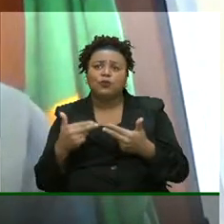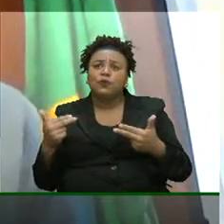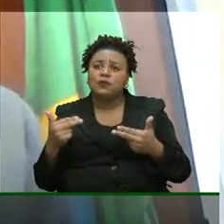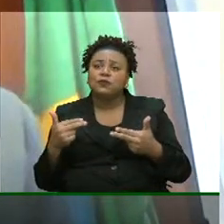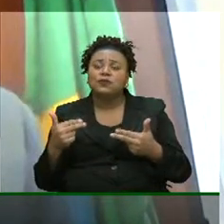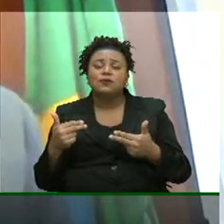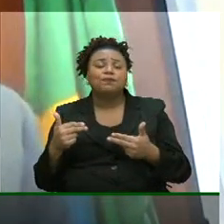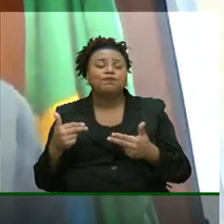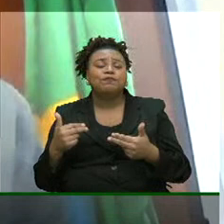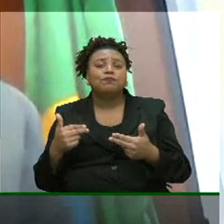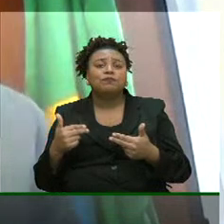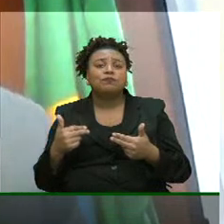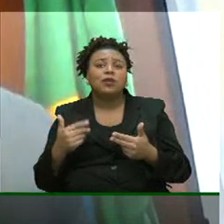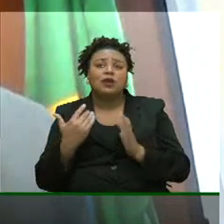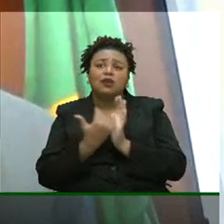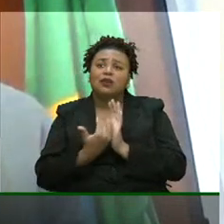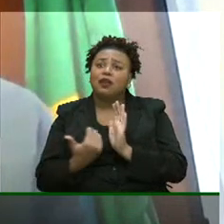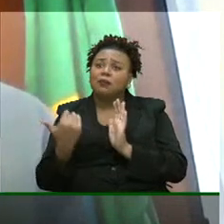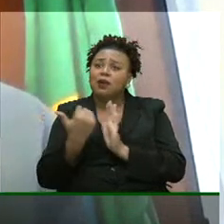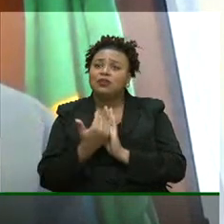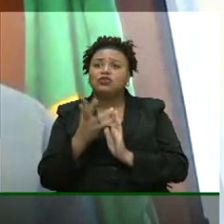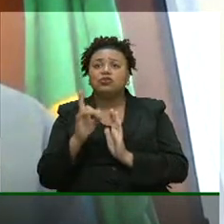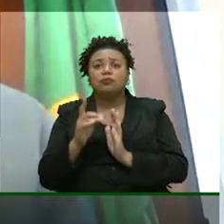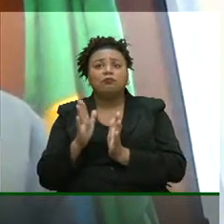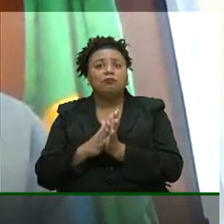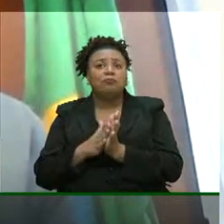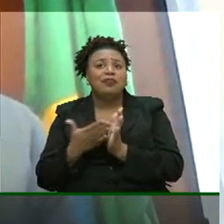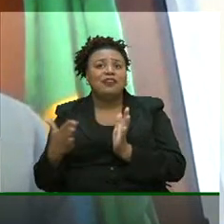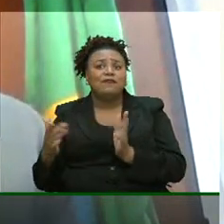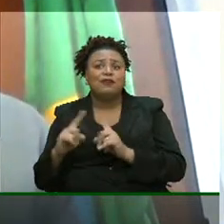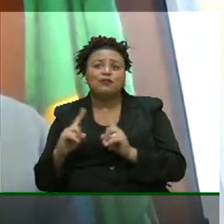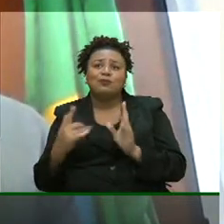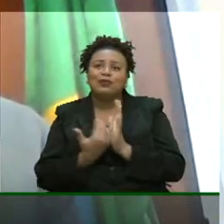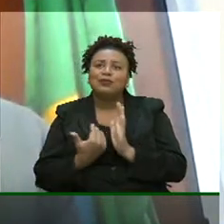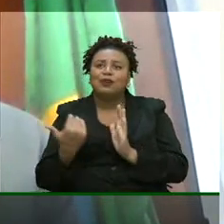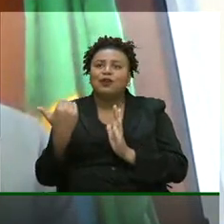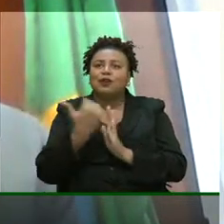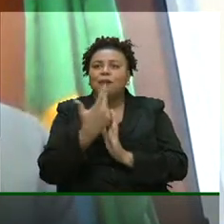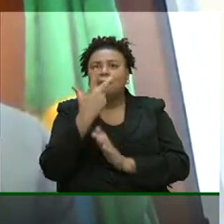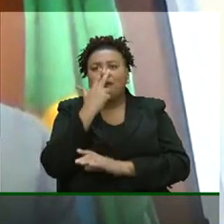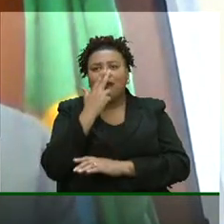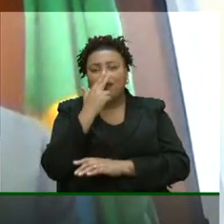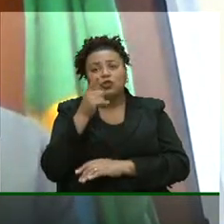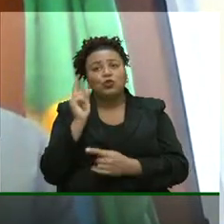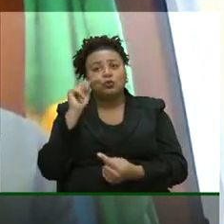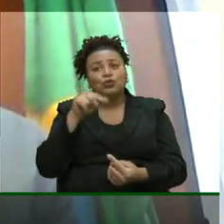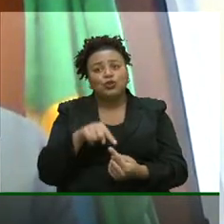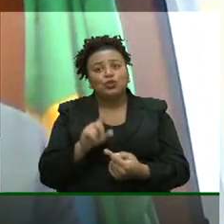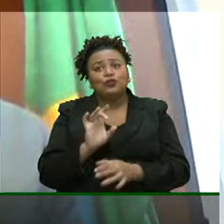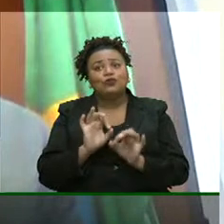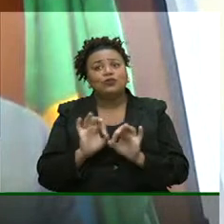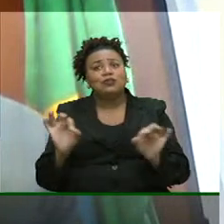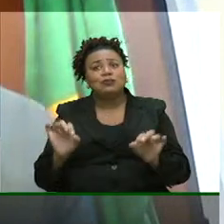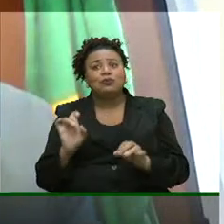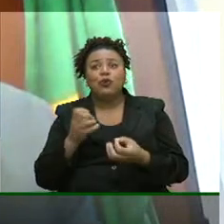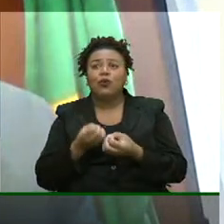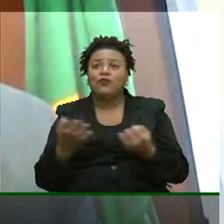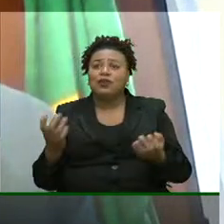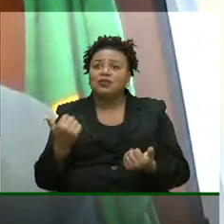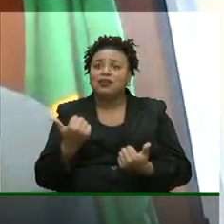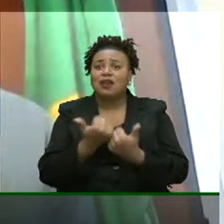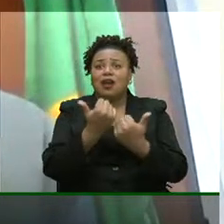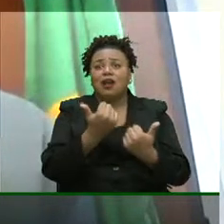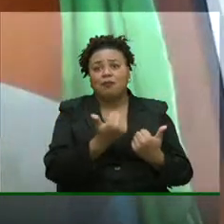são excessivamente benéficas e que extrapolam um pouco, me parece, a intenção de simplesmente oferecer um